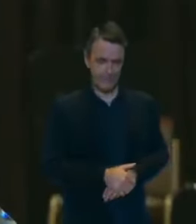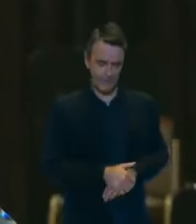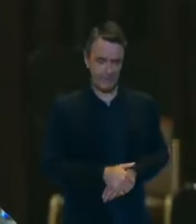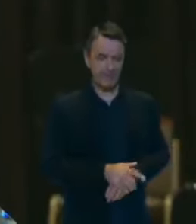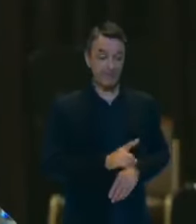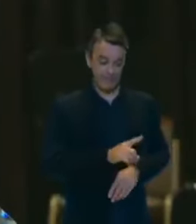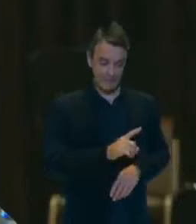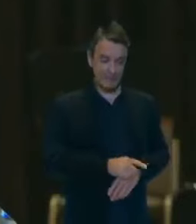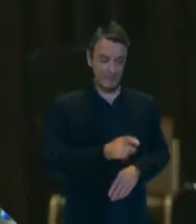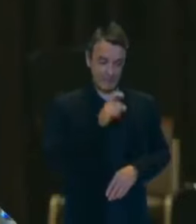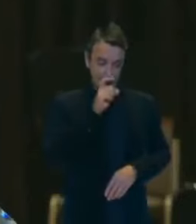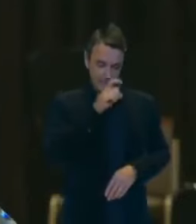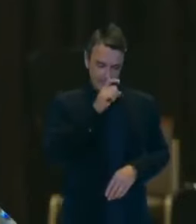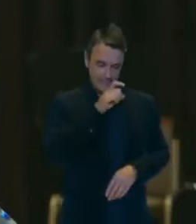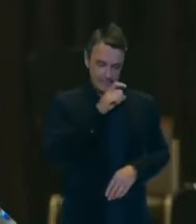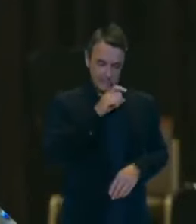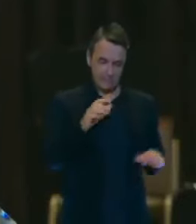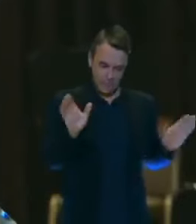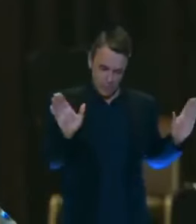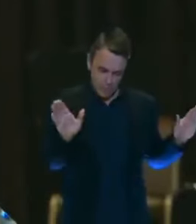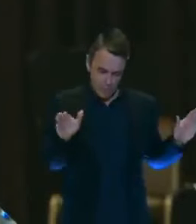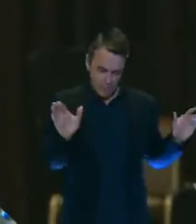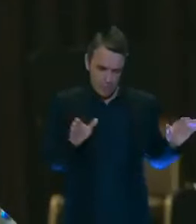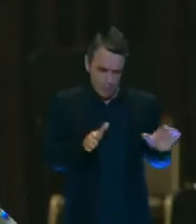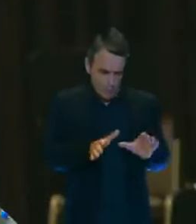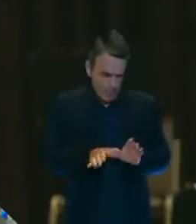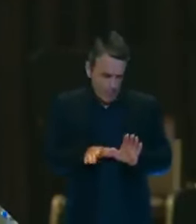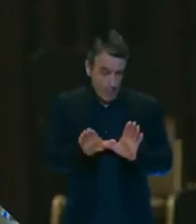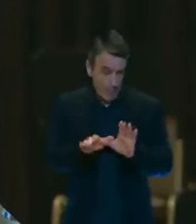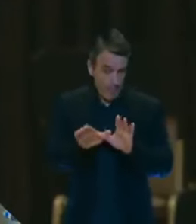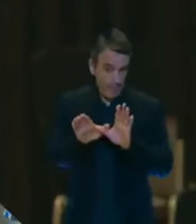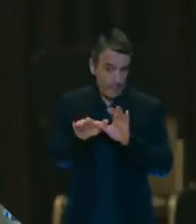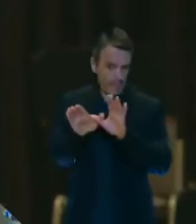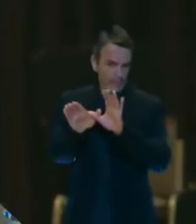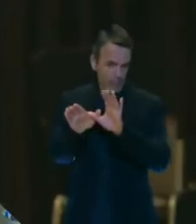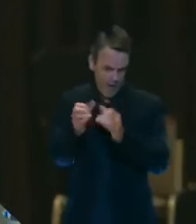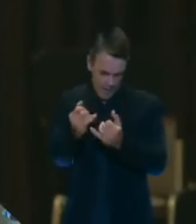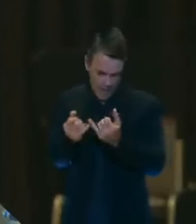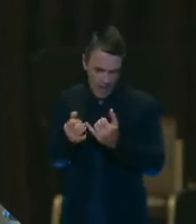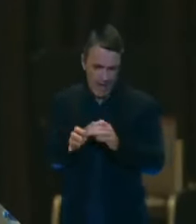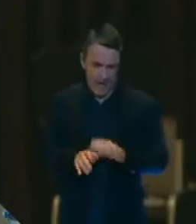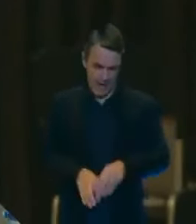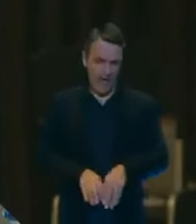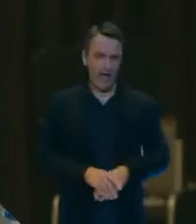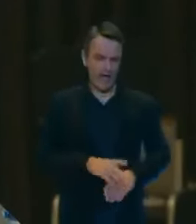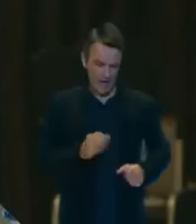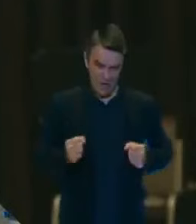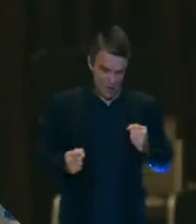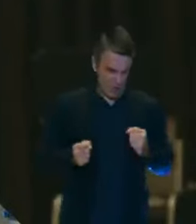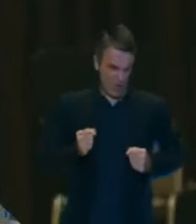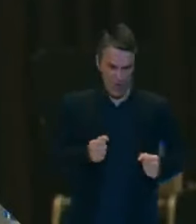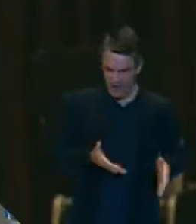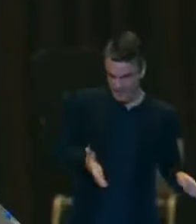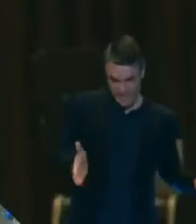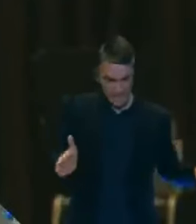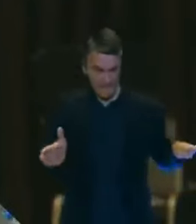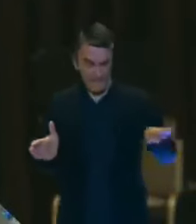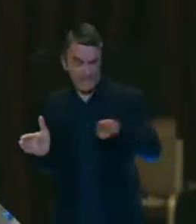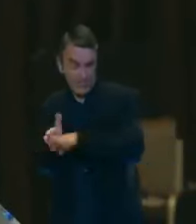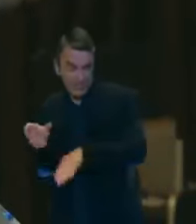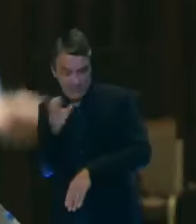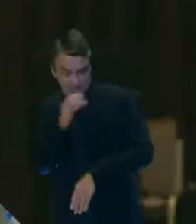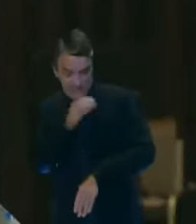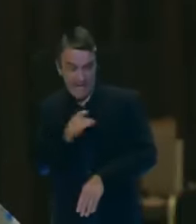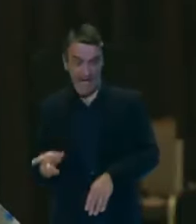vocês voarem como as águias. Eu vou fazer vocês correrem para casa e vocês não